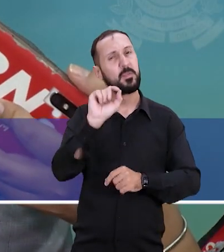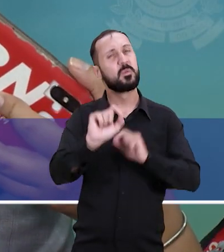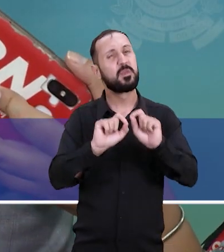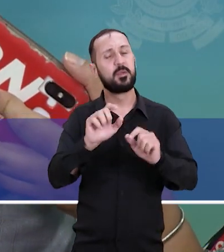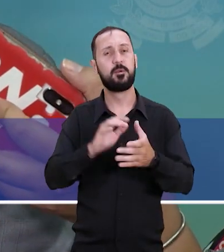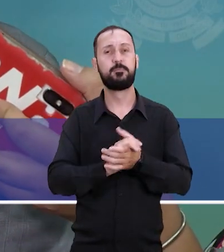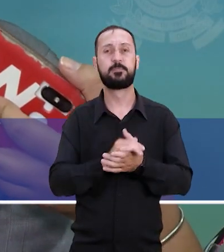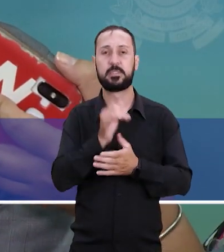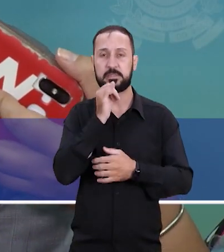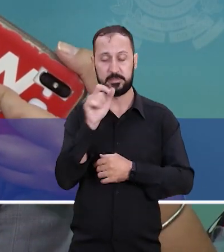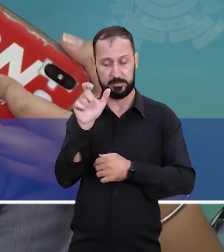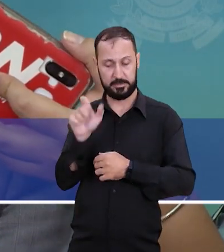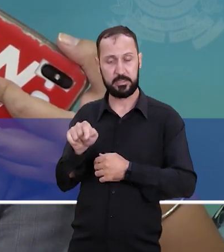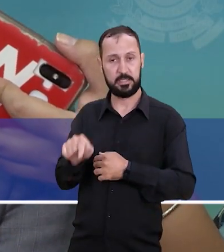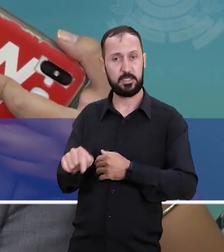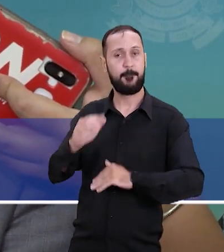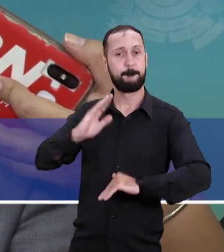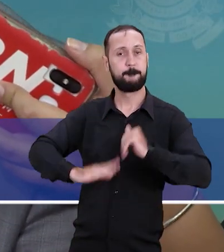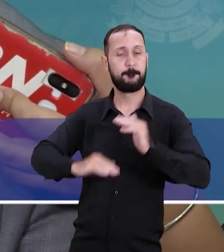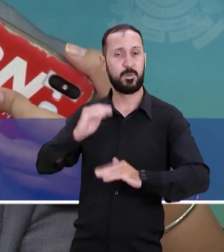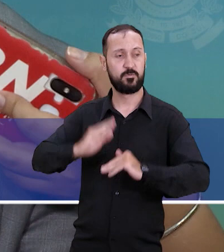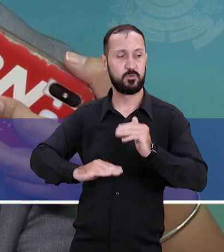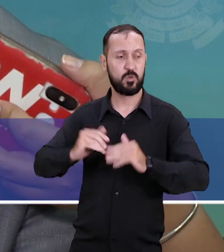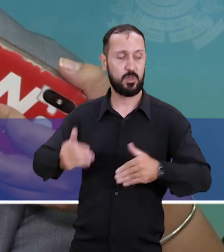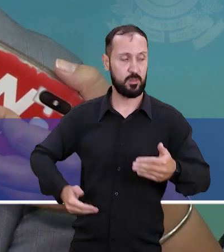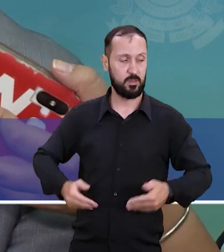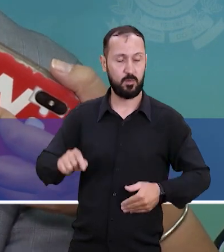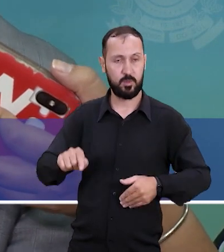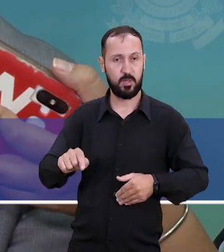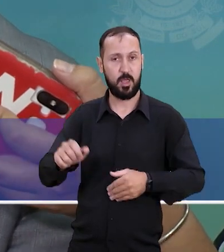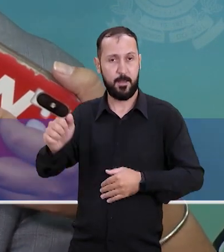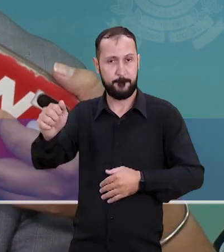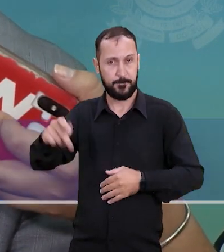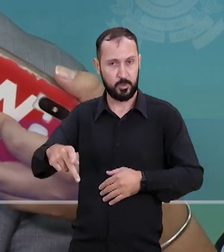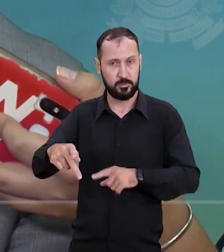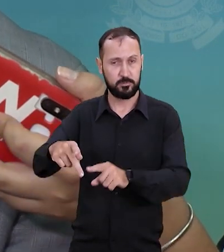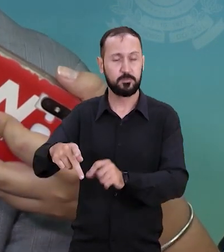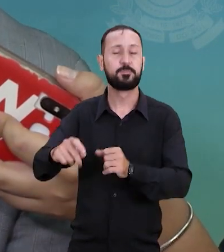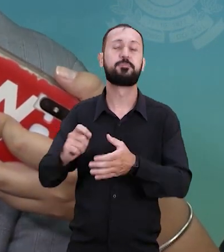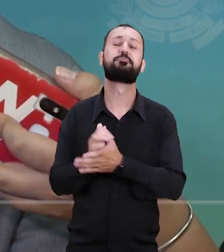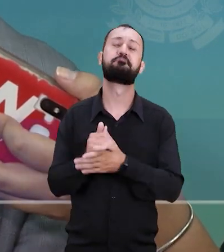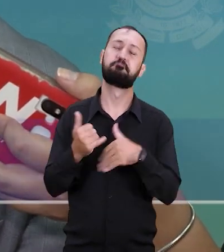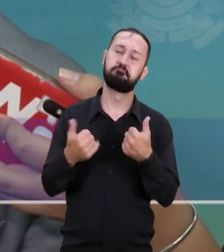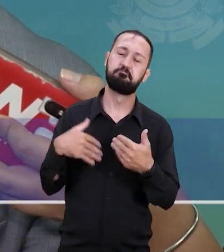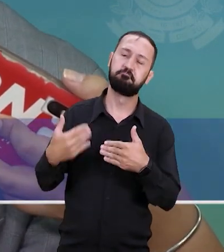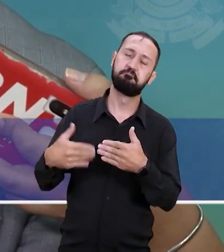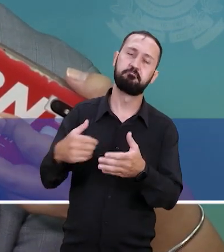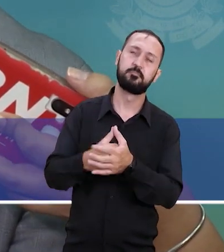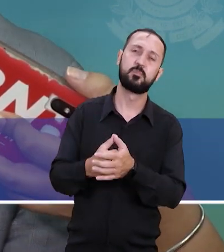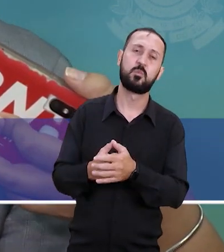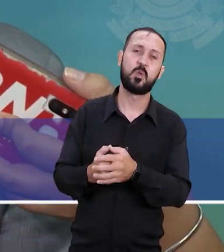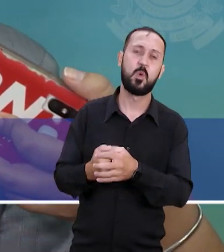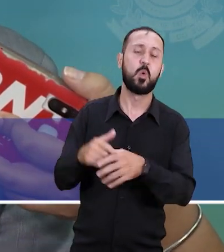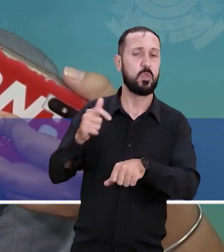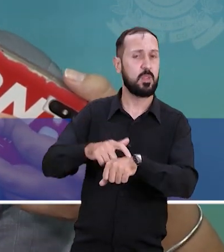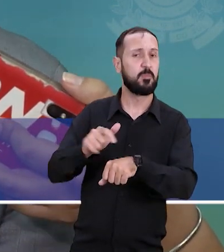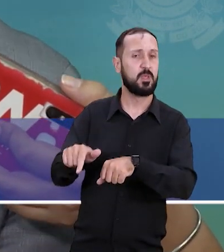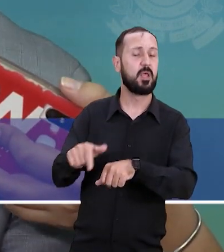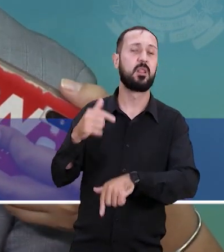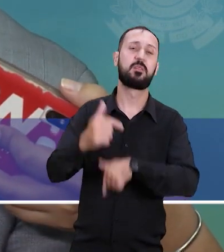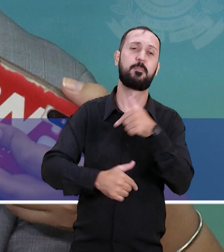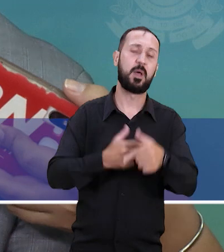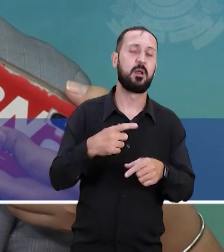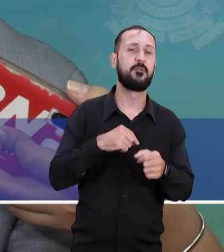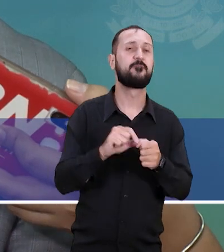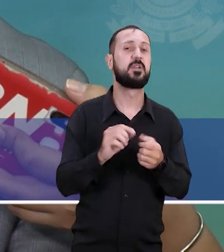aqui que um determinado servidor, ele se aposentou e durante o período